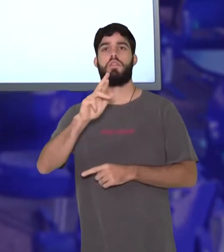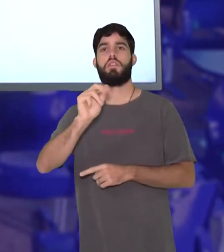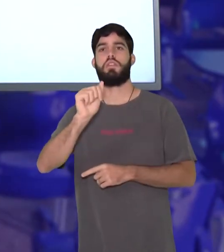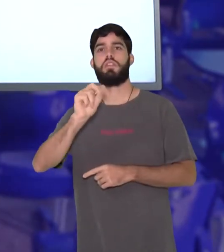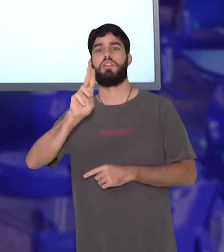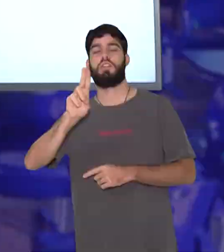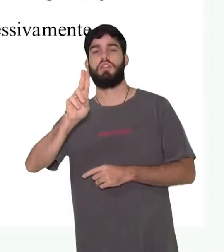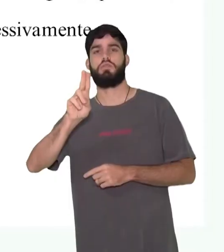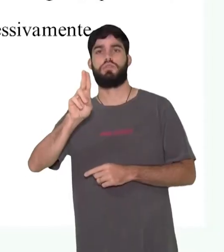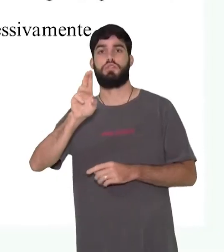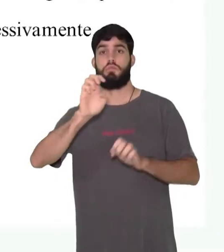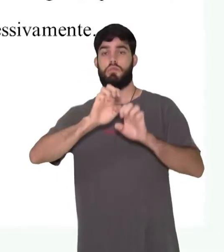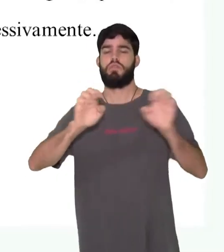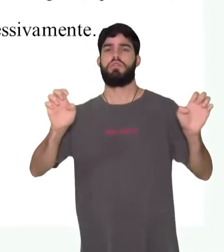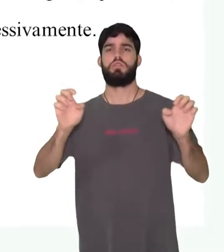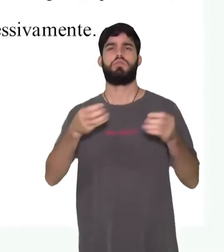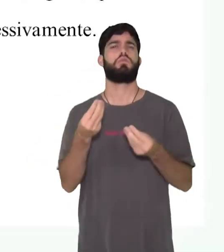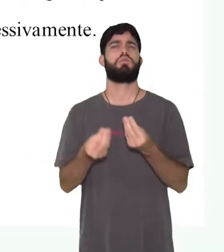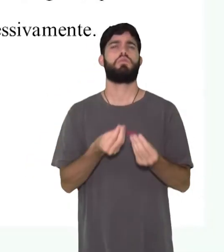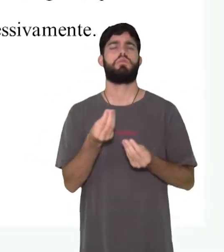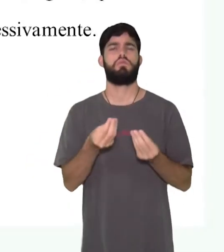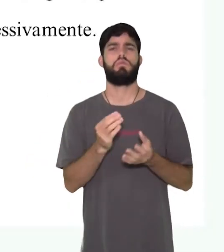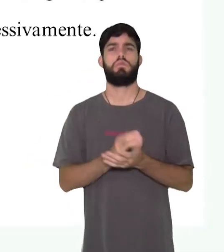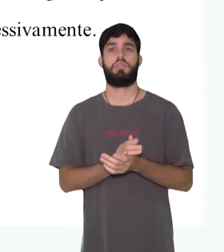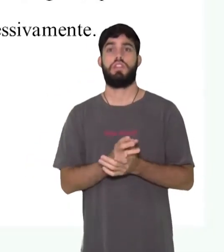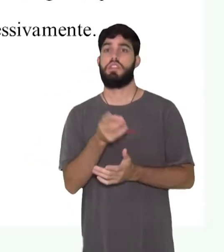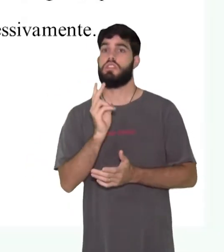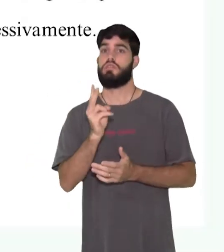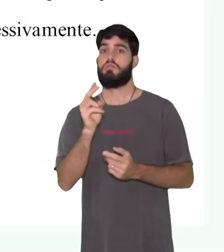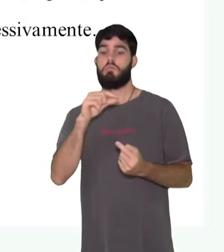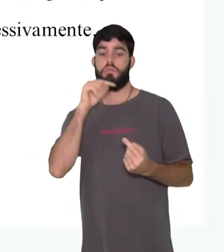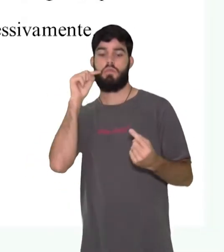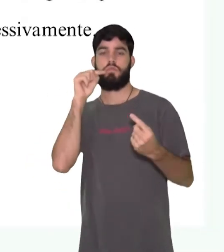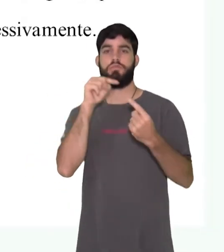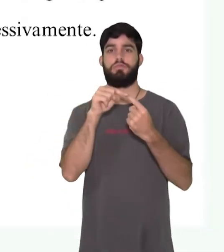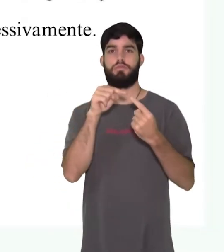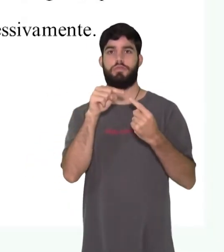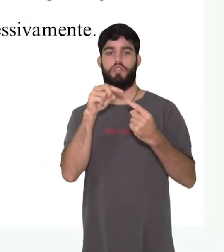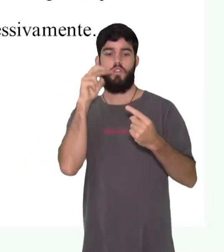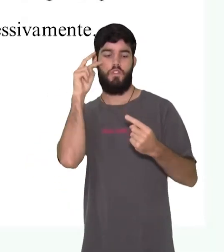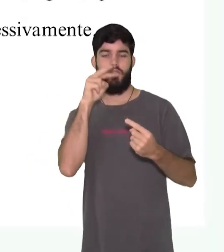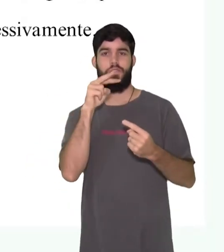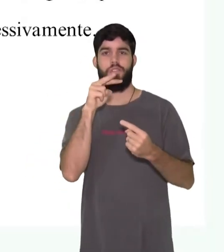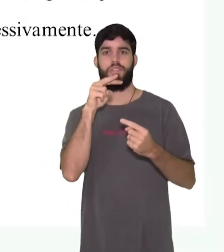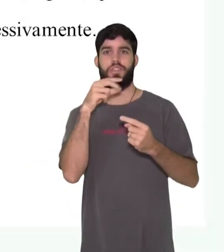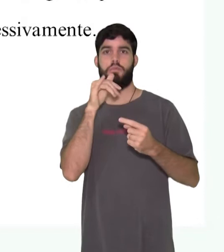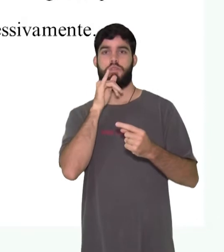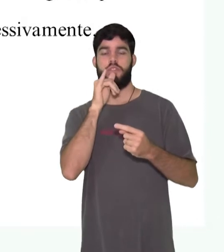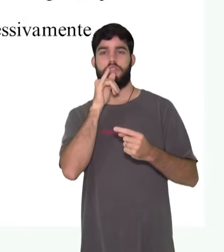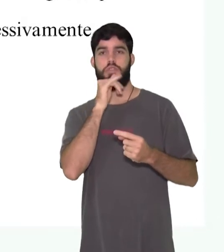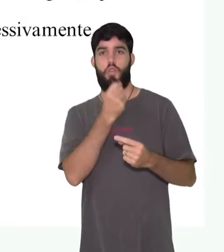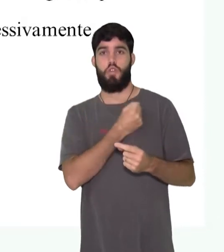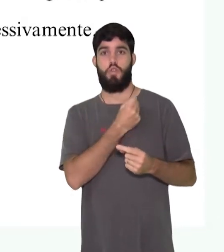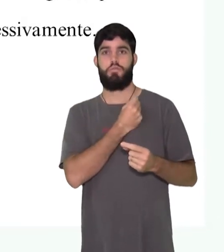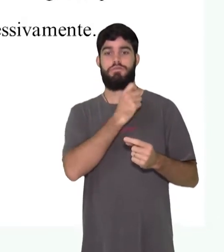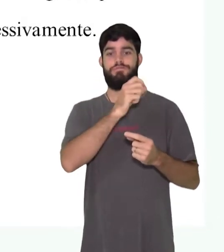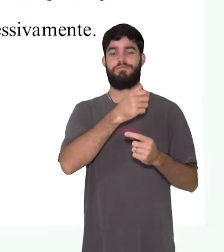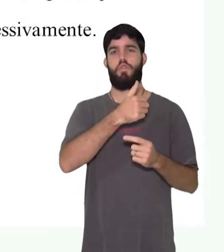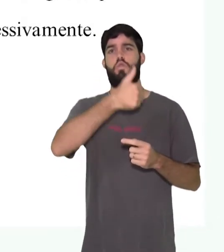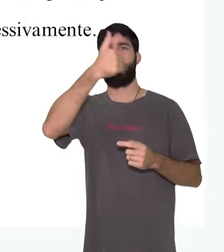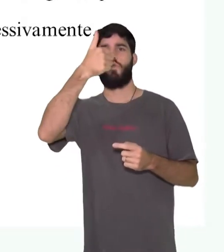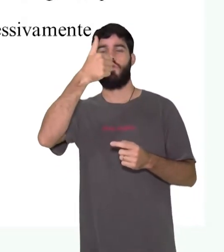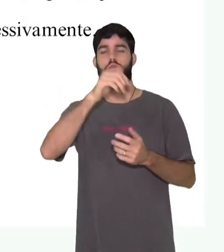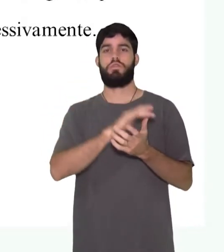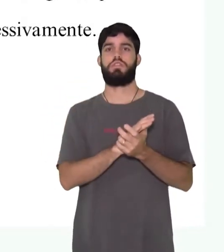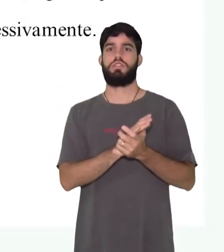uma equação tá o grau de uma equação ele está relacionado ao maior expoente de suas variáveis quando o expoente